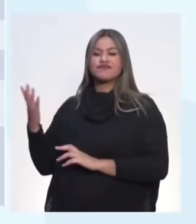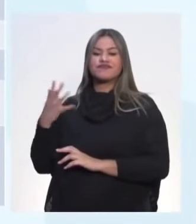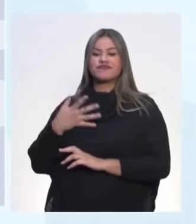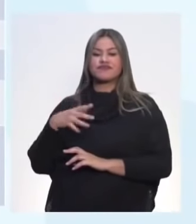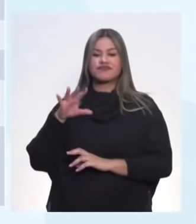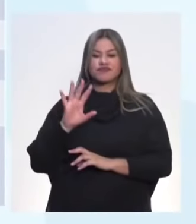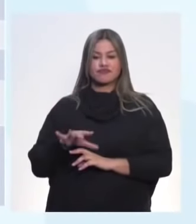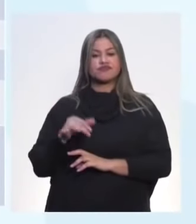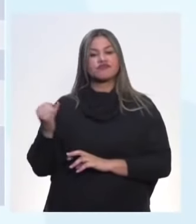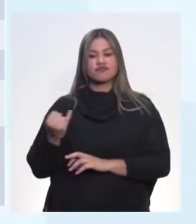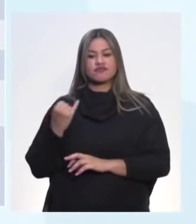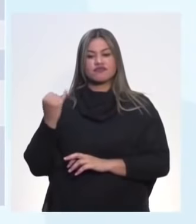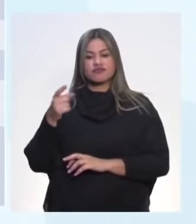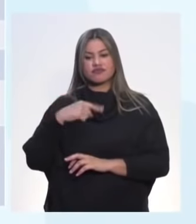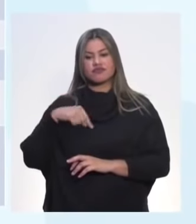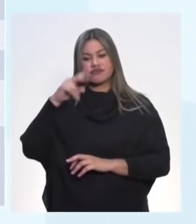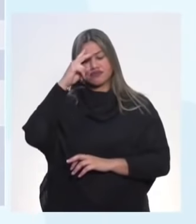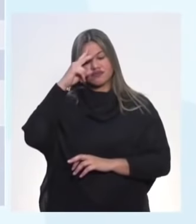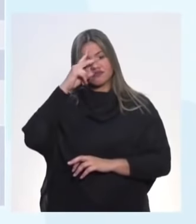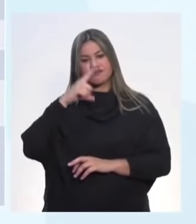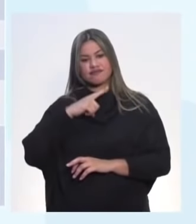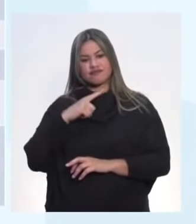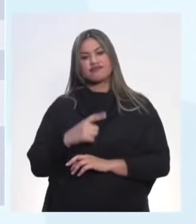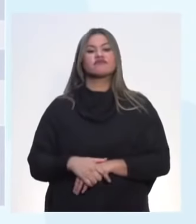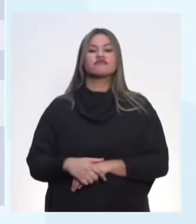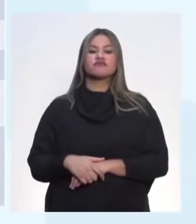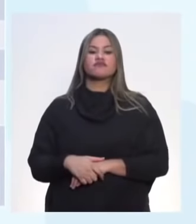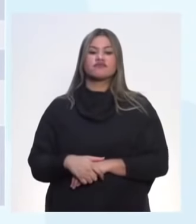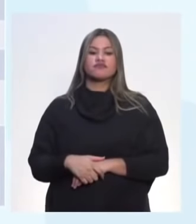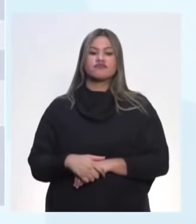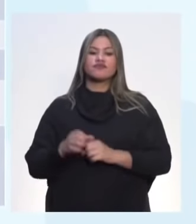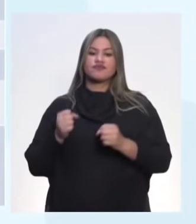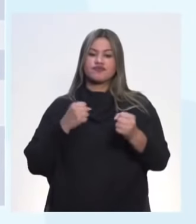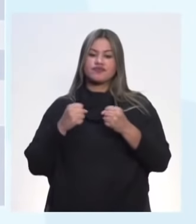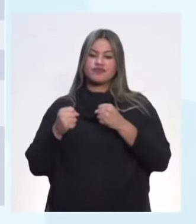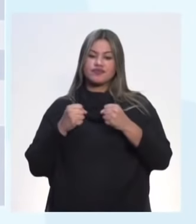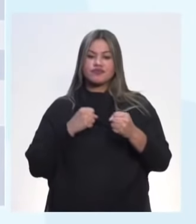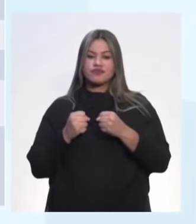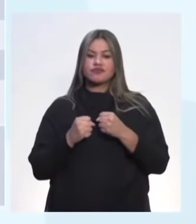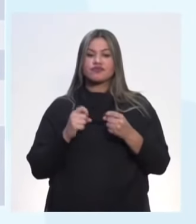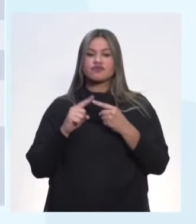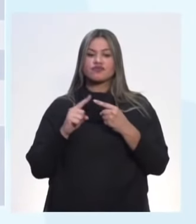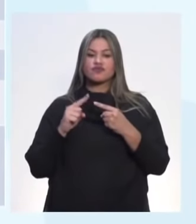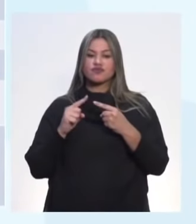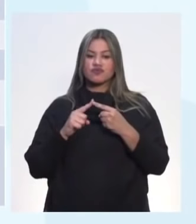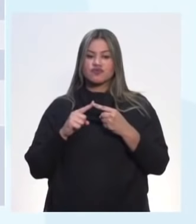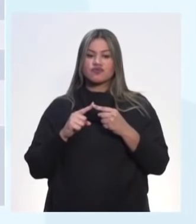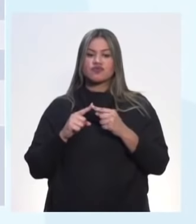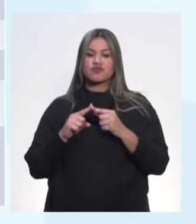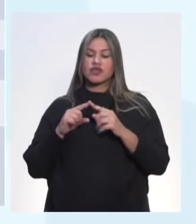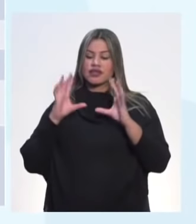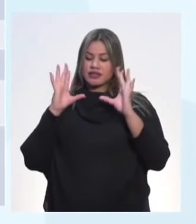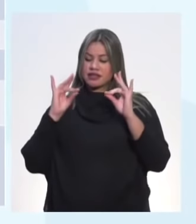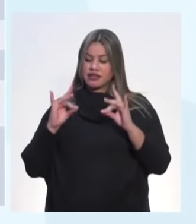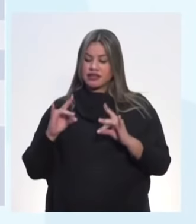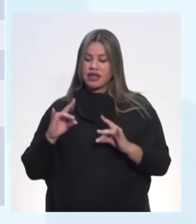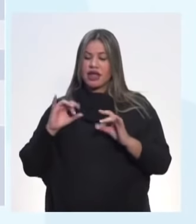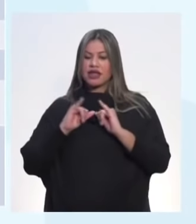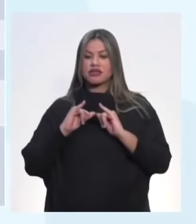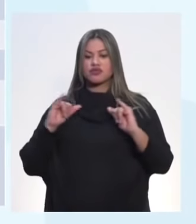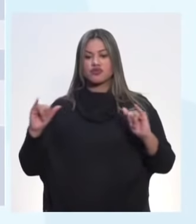eu acho que é importante a gente relembrar. Definição da reportagem, aprofundamento da notícia com detalhes mais significativos